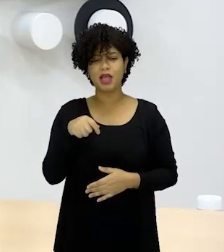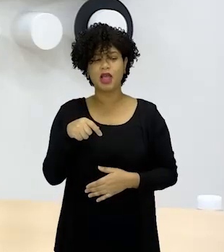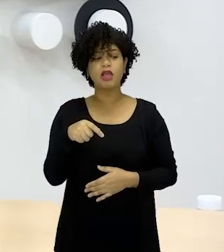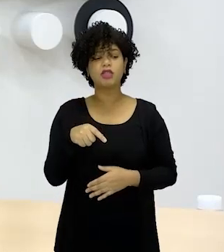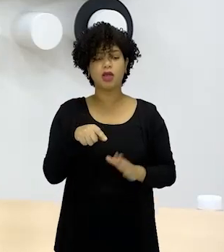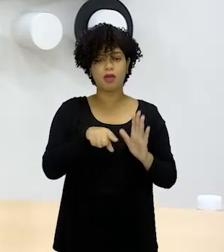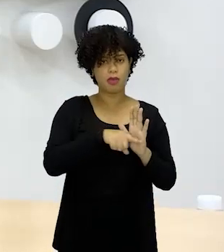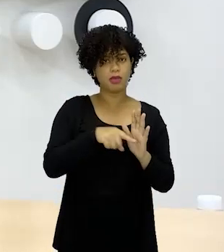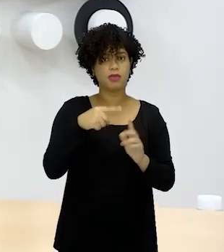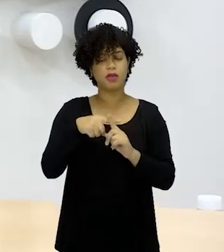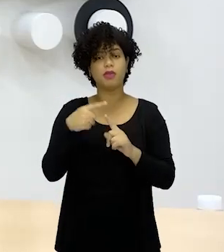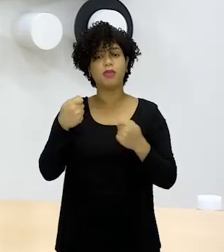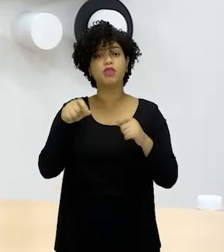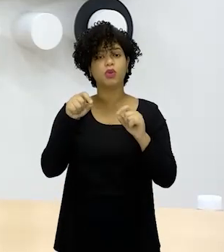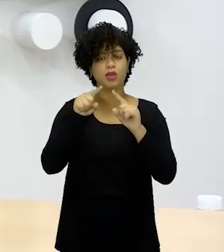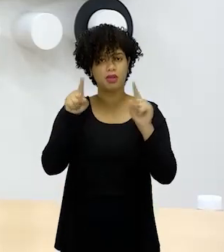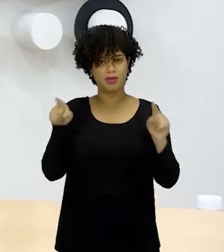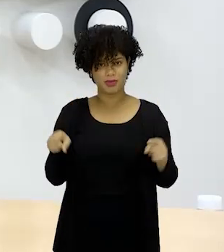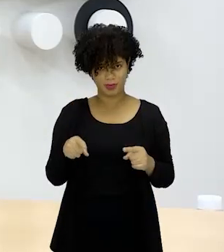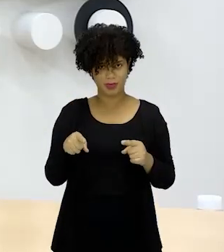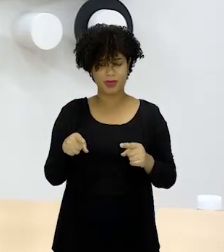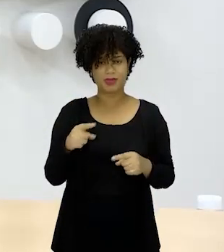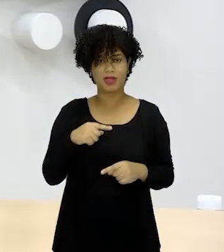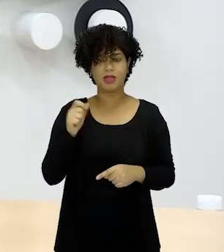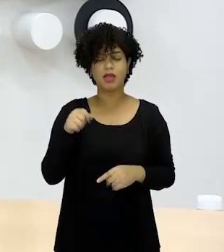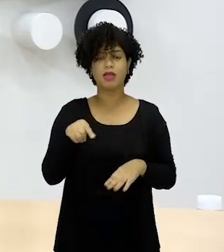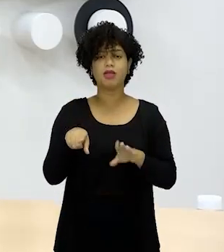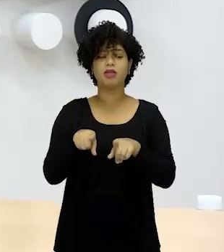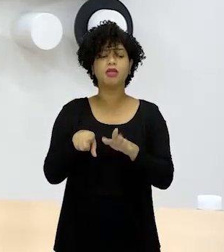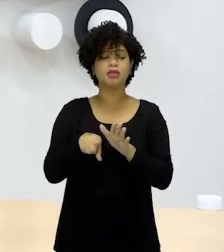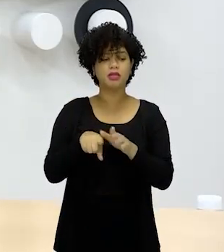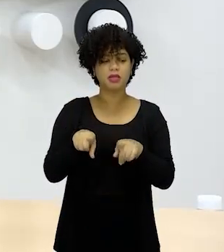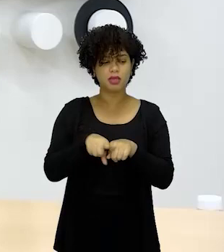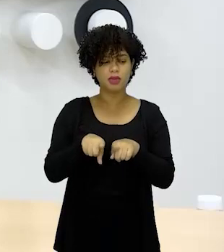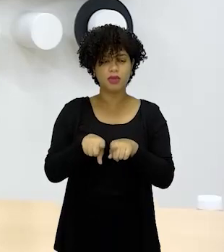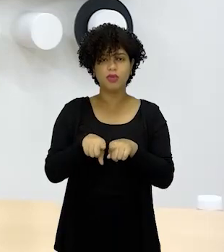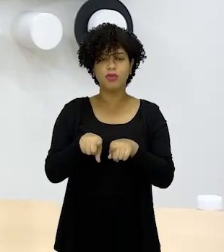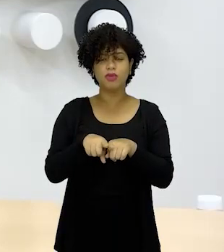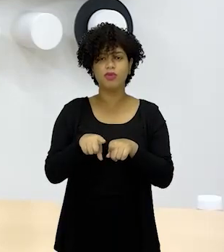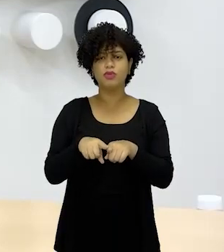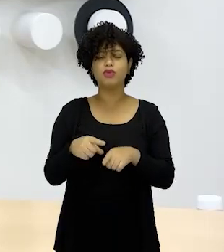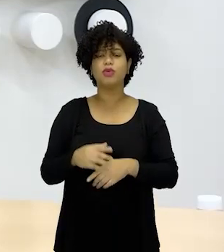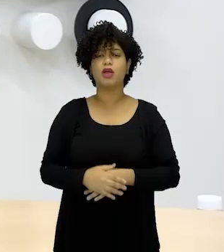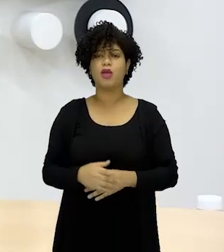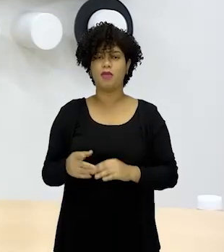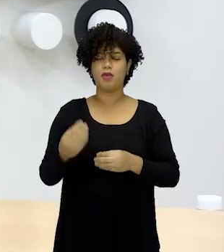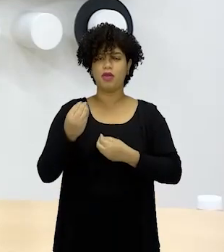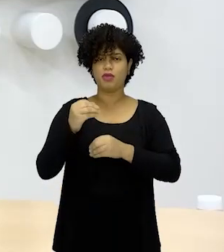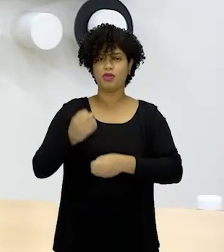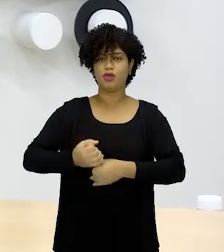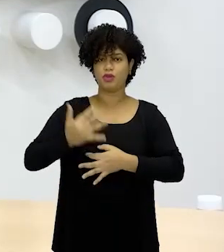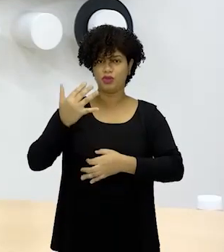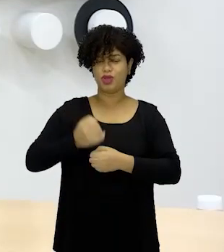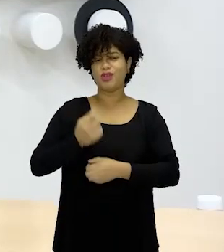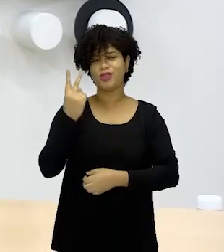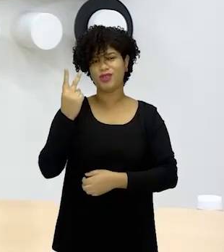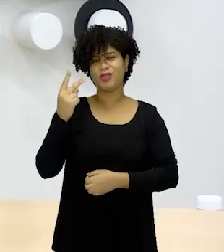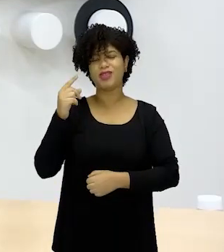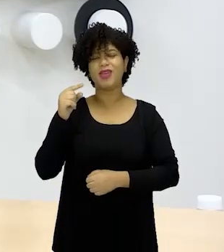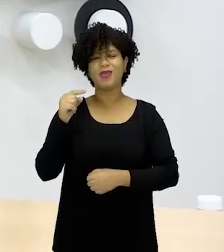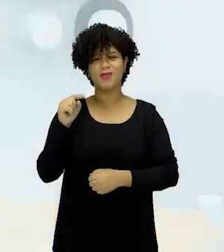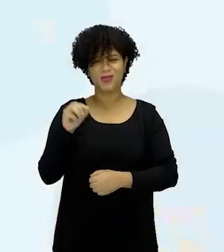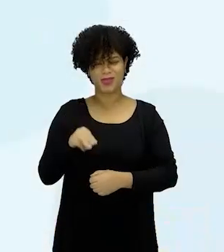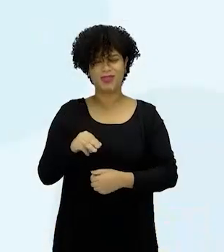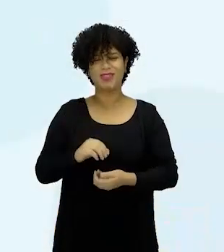dentro do parênteses, né? Muito bem. E coloca lá no chat os pares ordenados. Pessoal, a gente vai voltar em 2